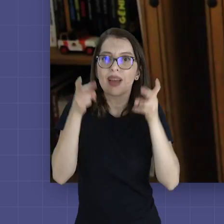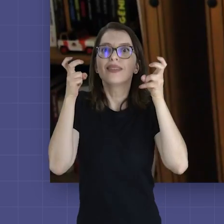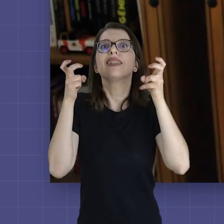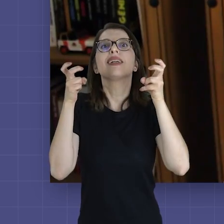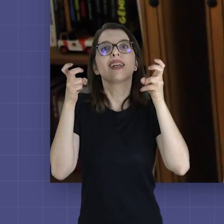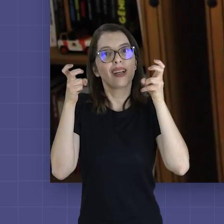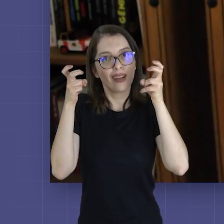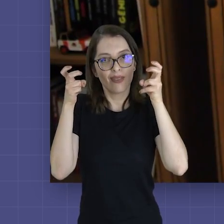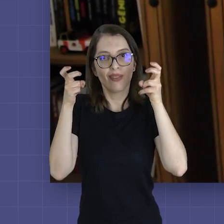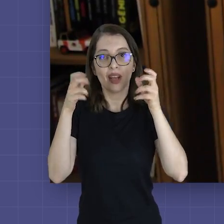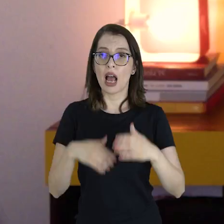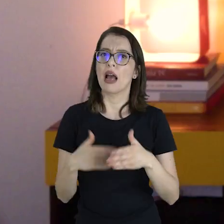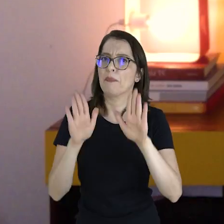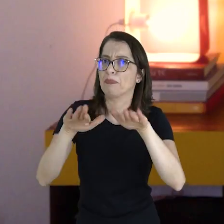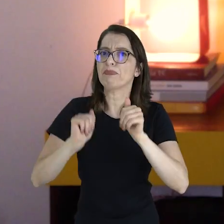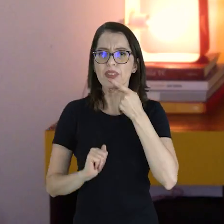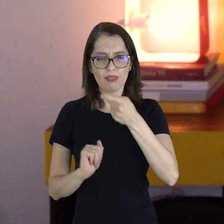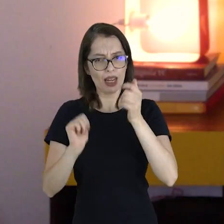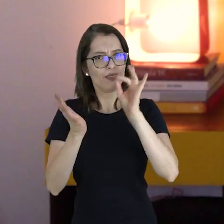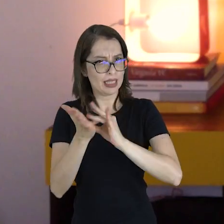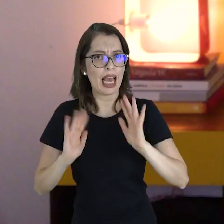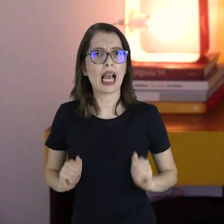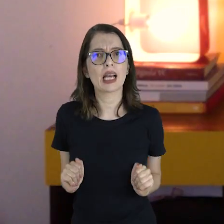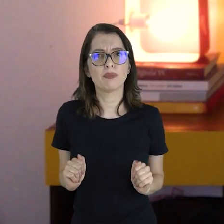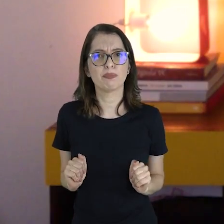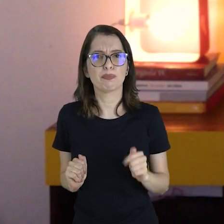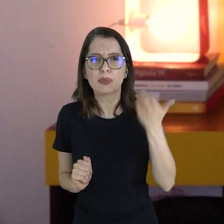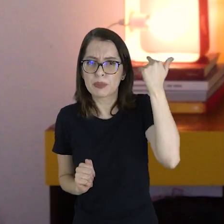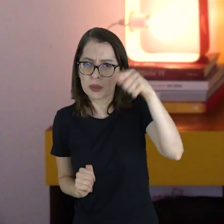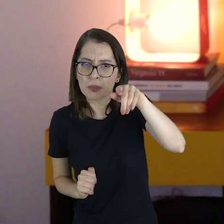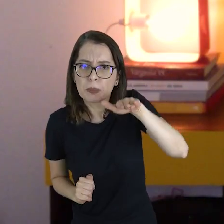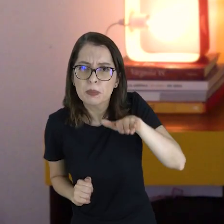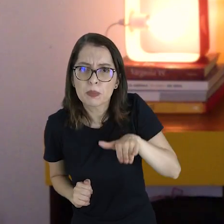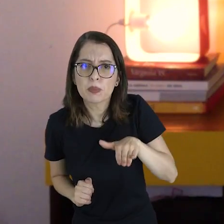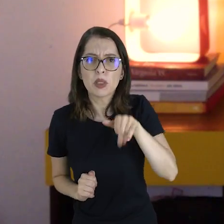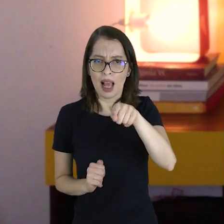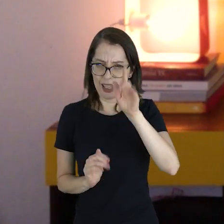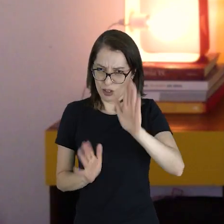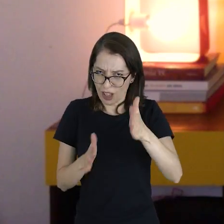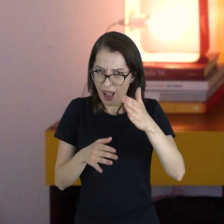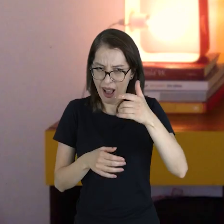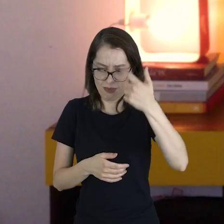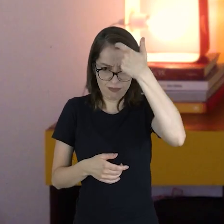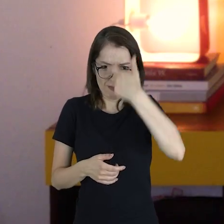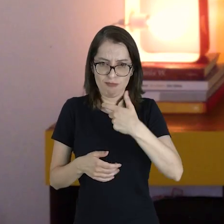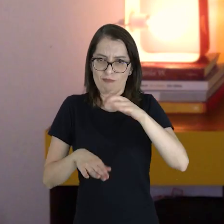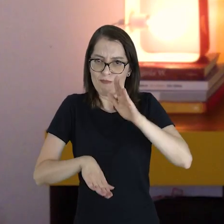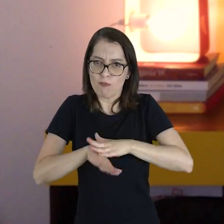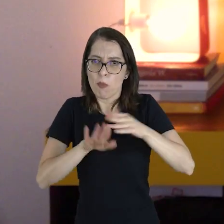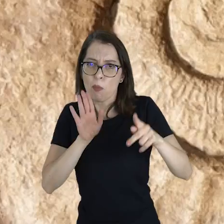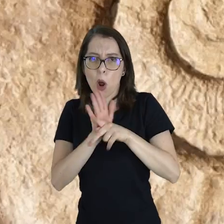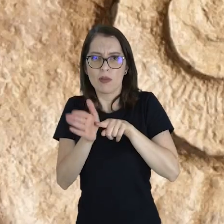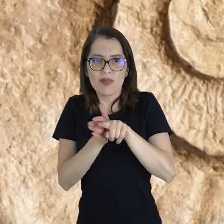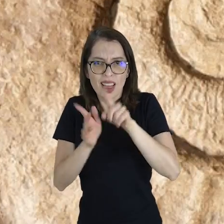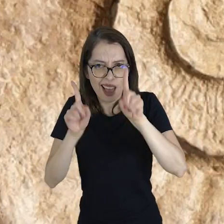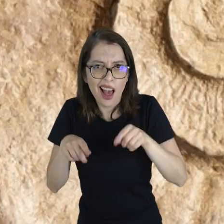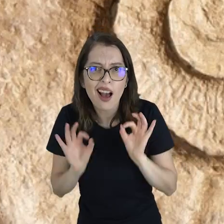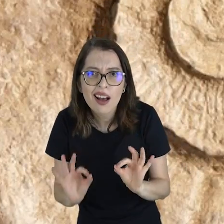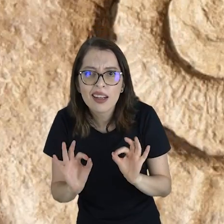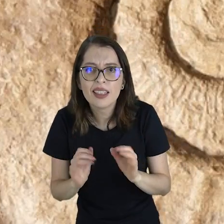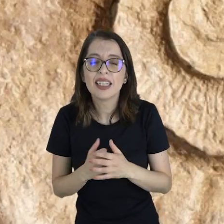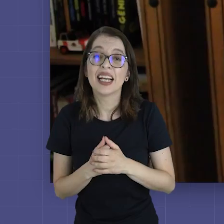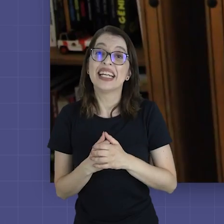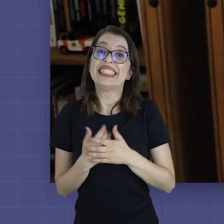enxerga a vida no passado do planeta. Ai, fala a verdade, vai! Quando você era criança, já era uma pequena cientista? Qual é a sua